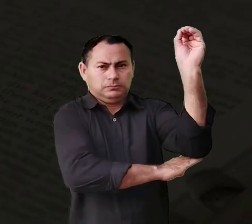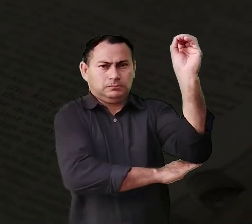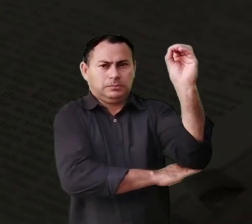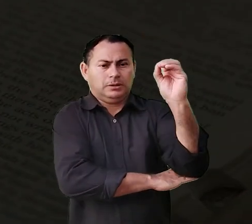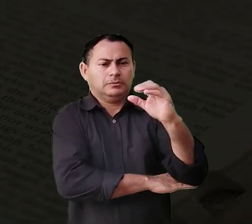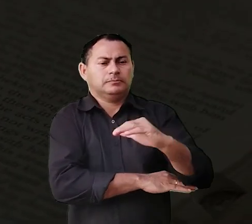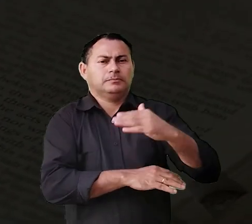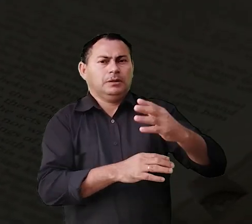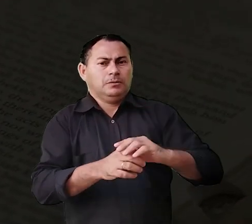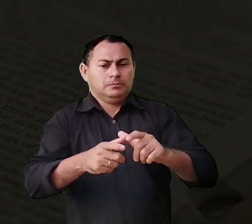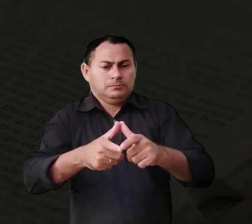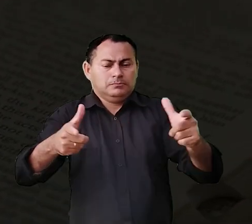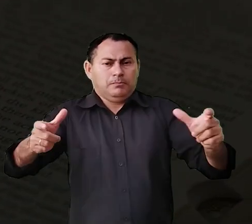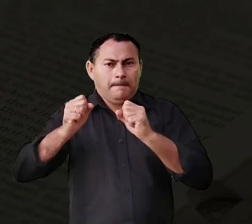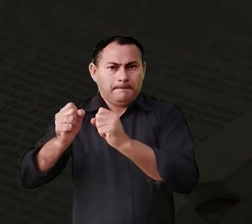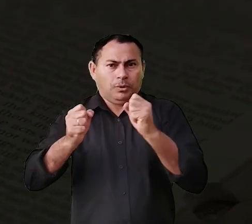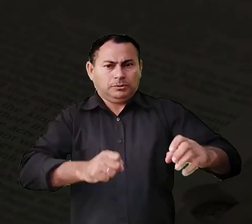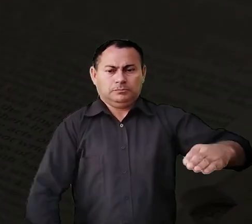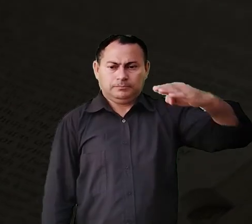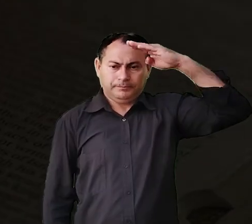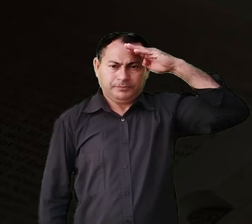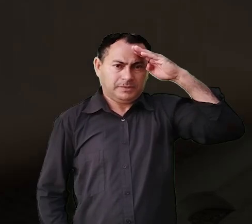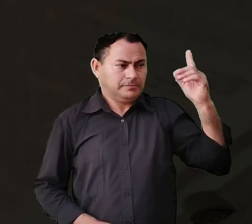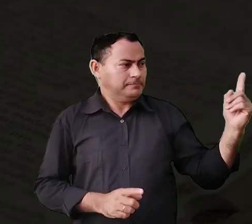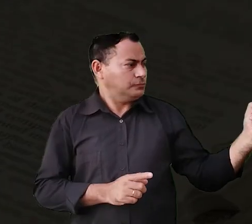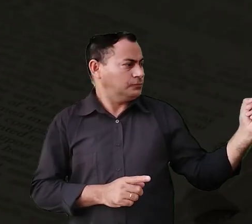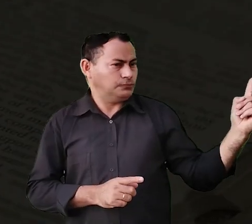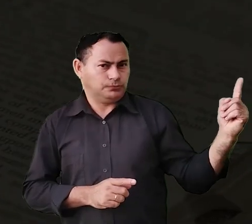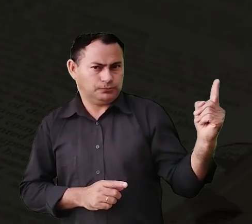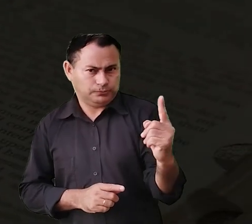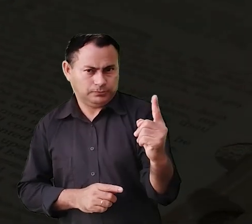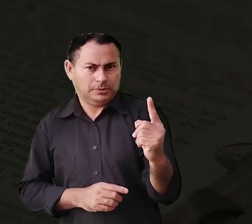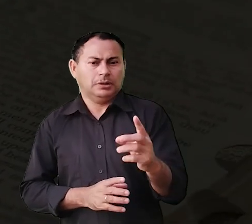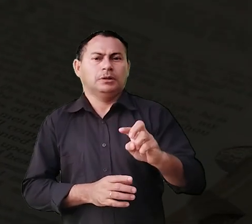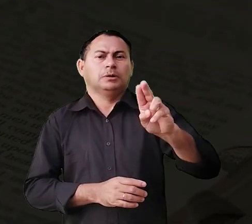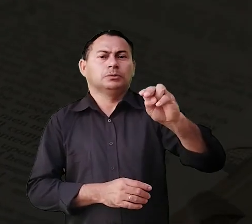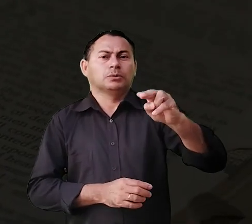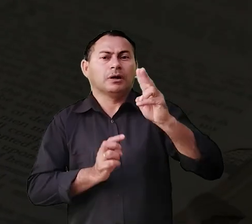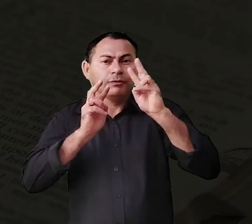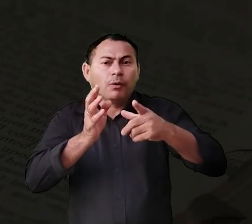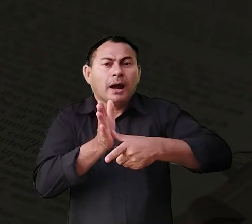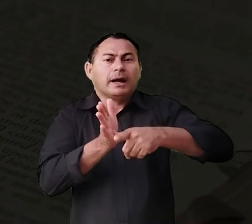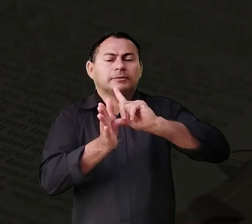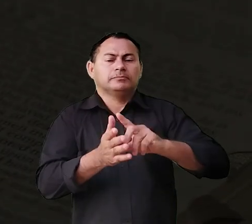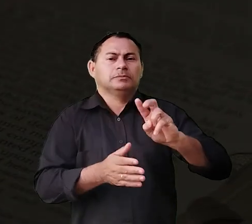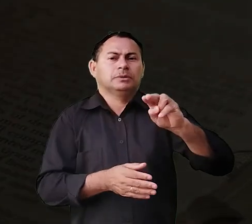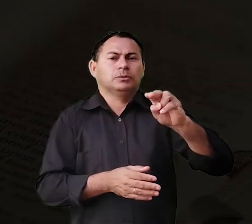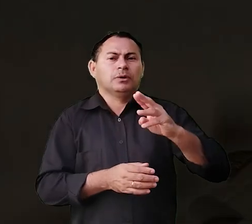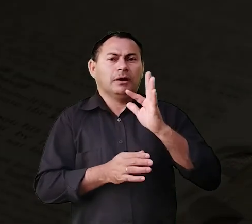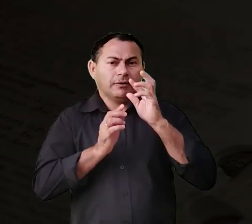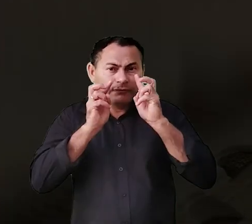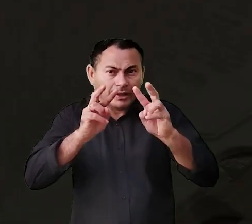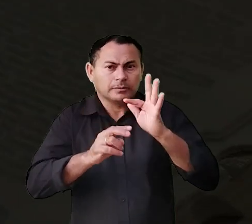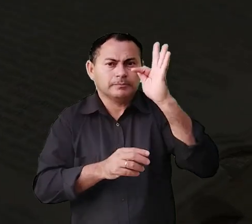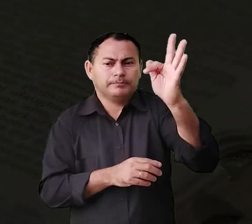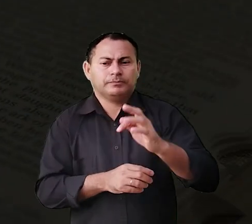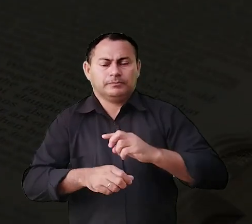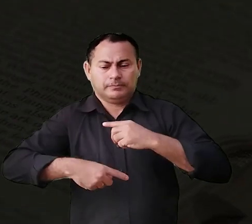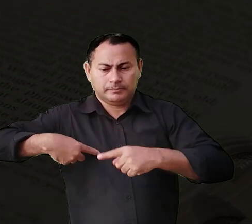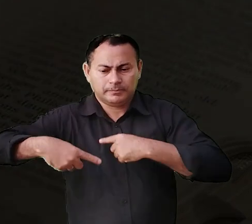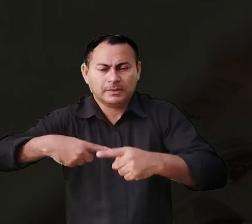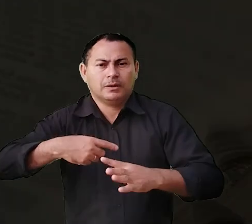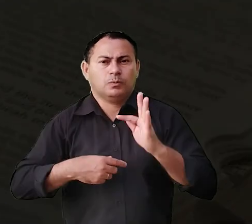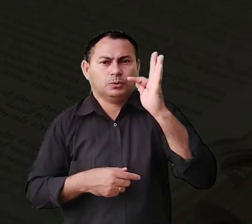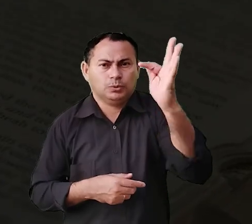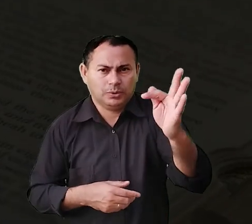se estende pelos montes, um grande e poderoso exército se aproxima, como nunca antes se viu, nem jamais se verá